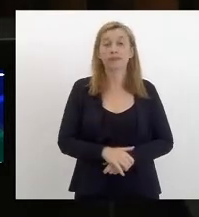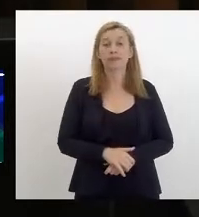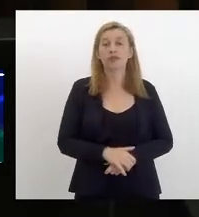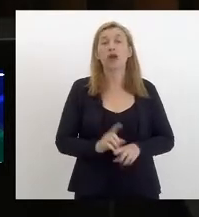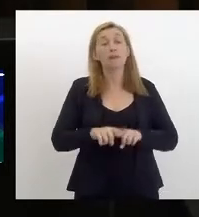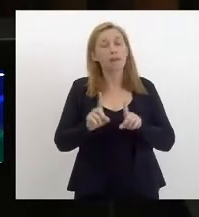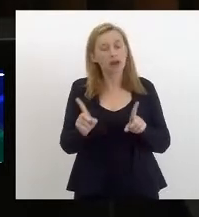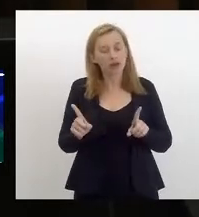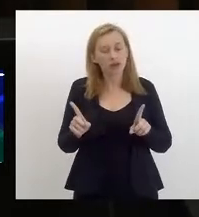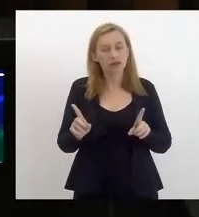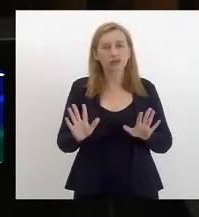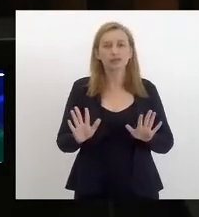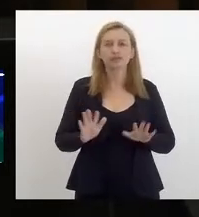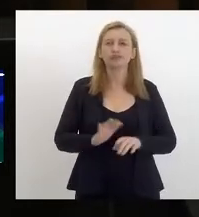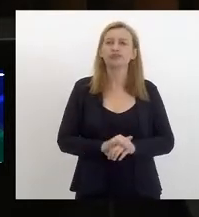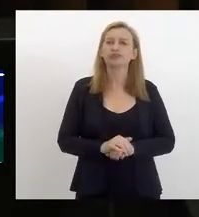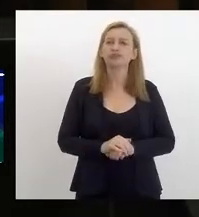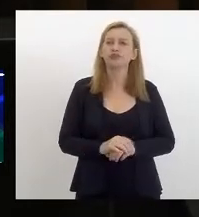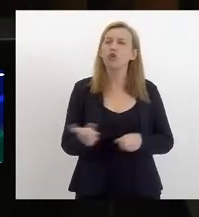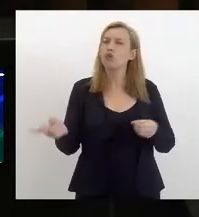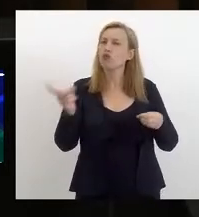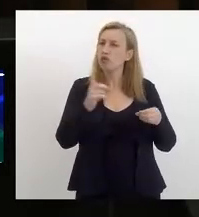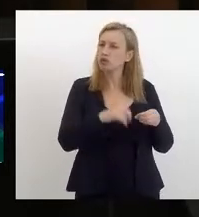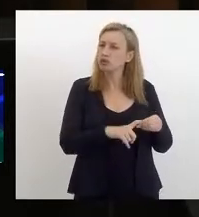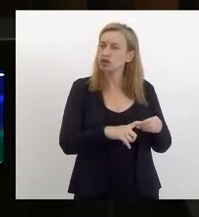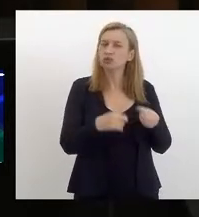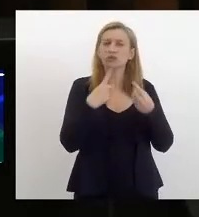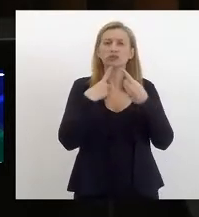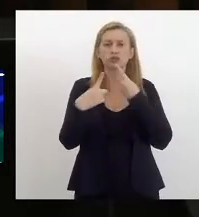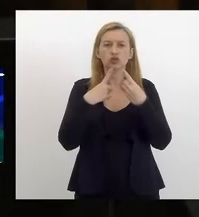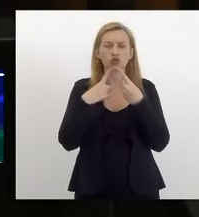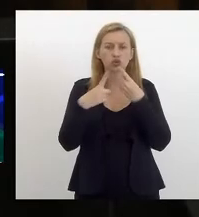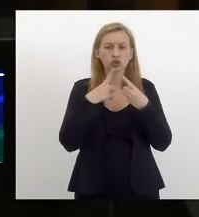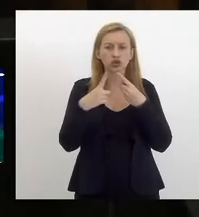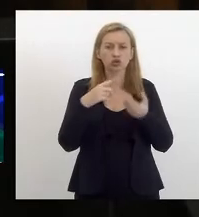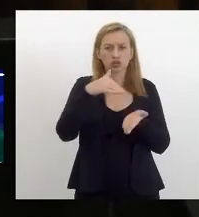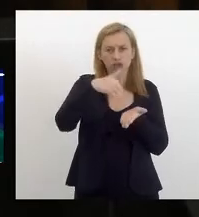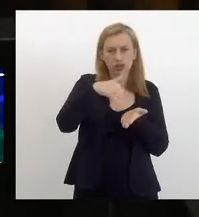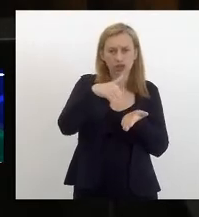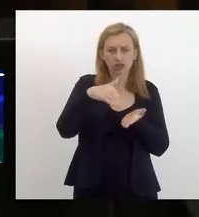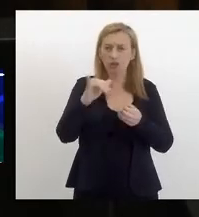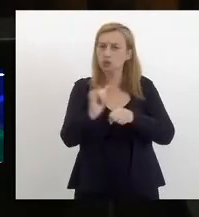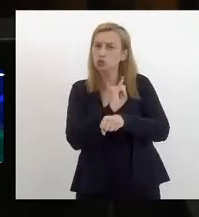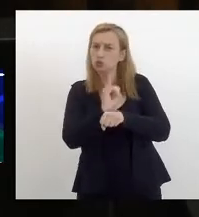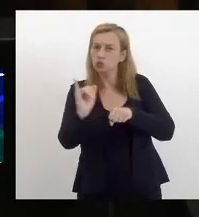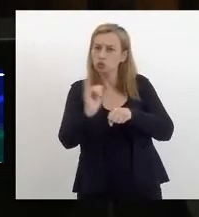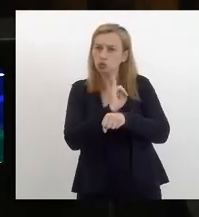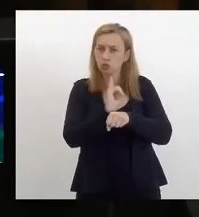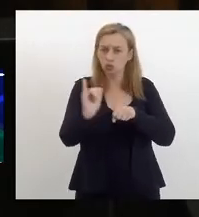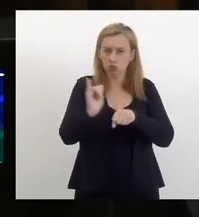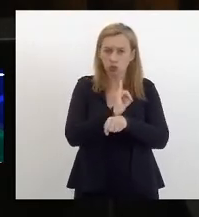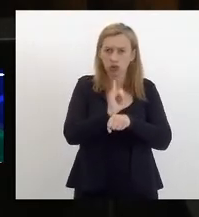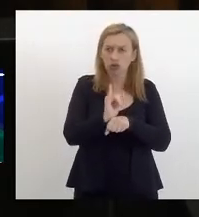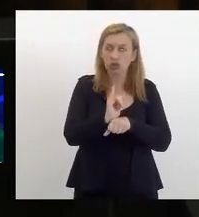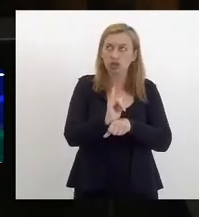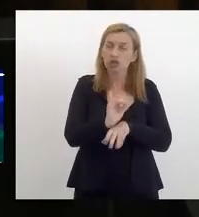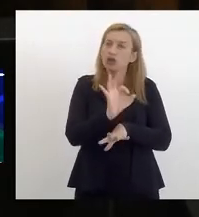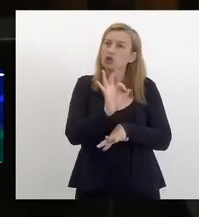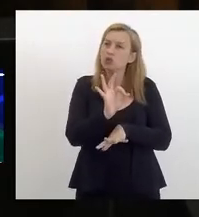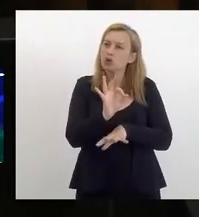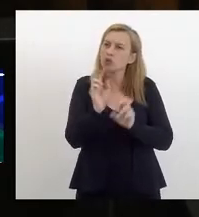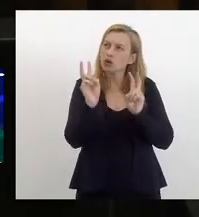mas ao mesmo tempo voltamos a discutir aí como secretário o tempo a questão